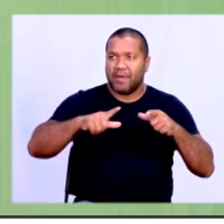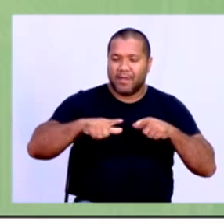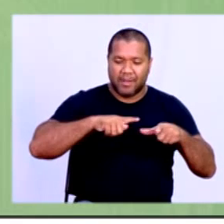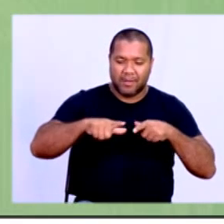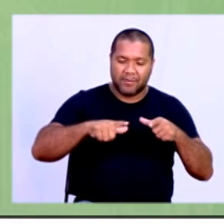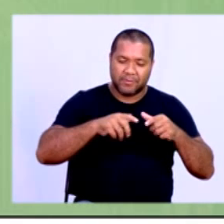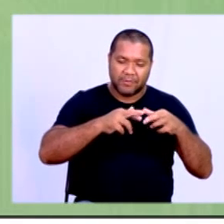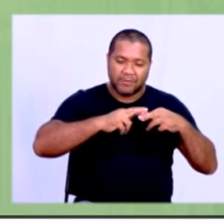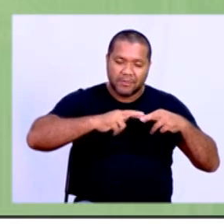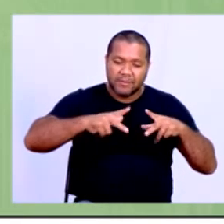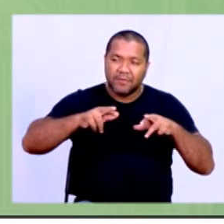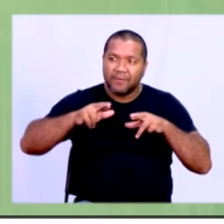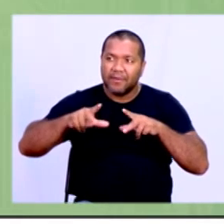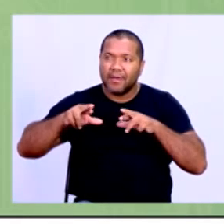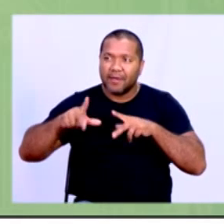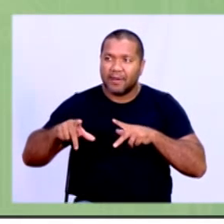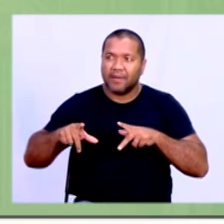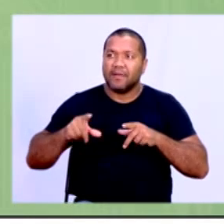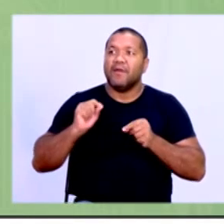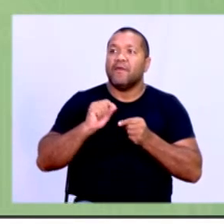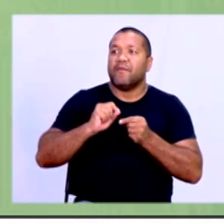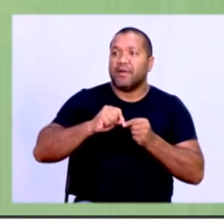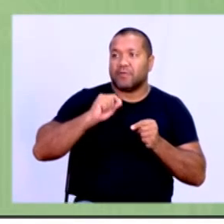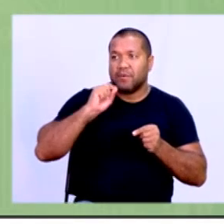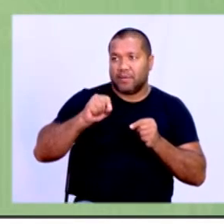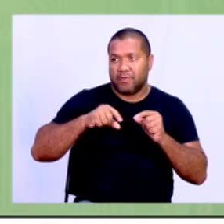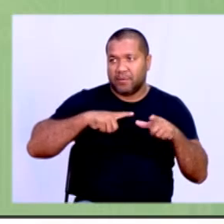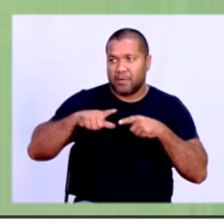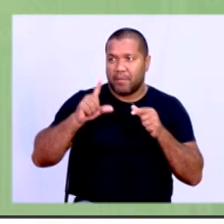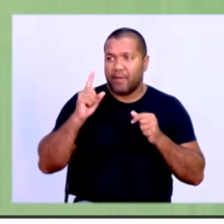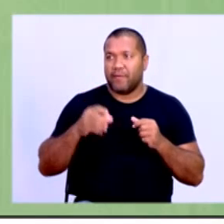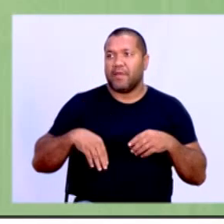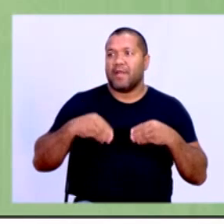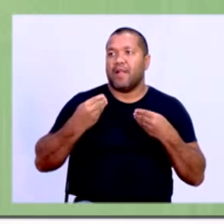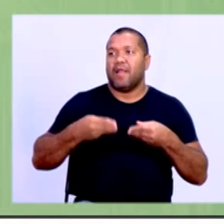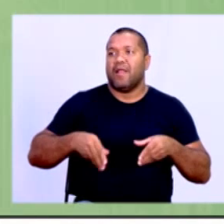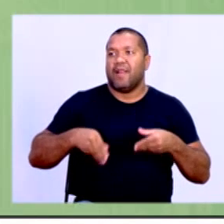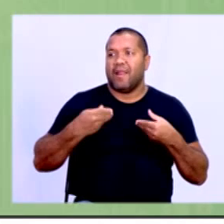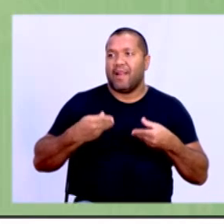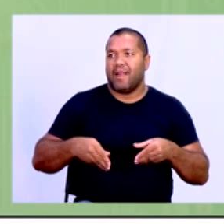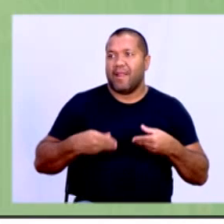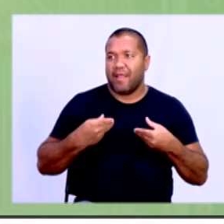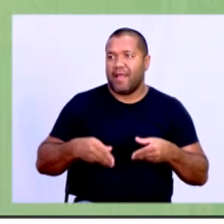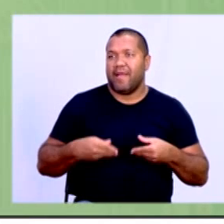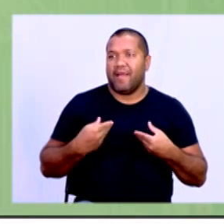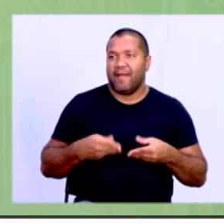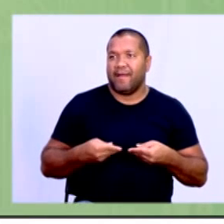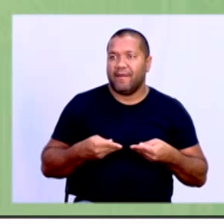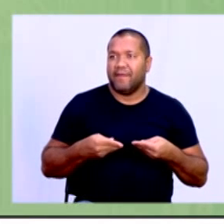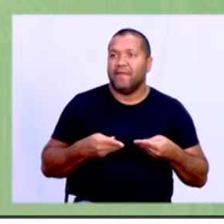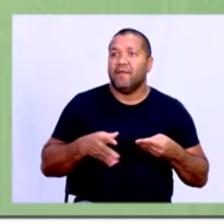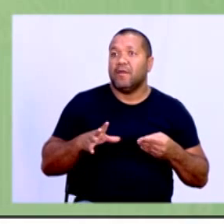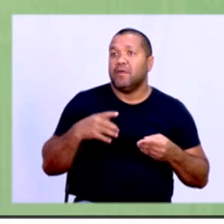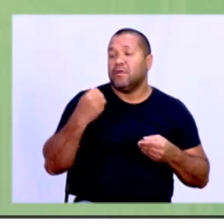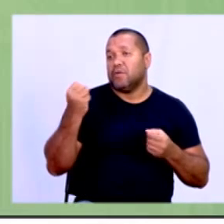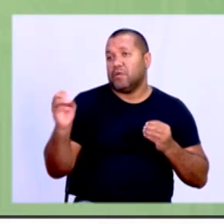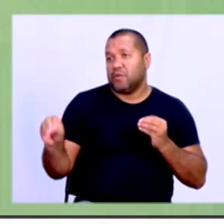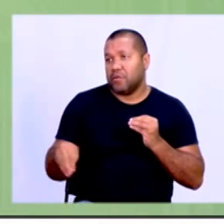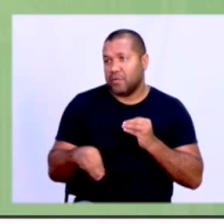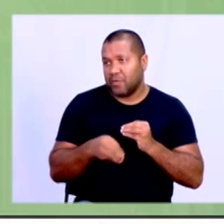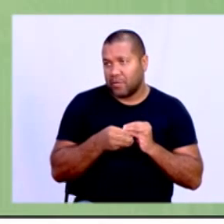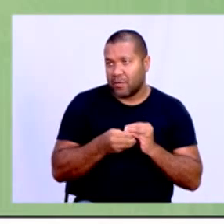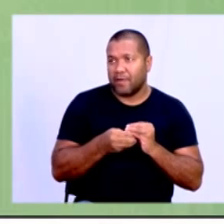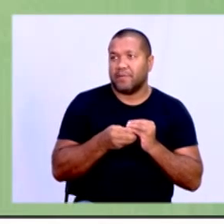com que sua aplicação fique leve, e novas funcionalidades são facilmente